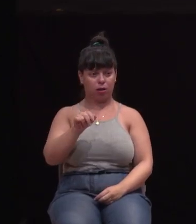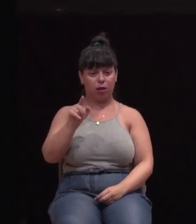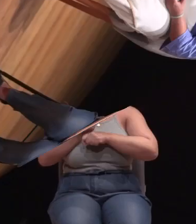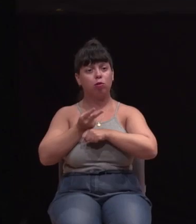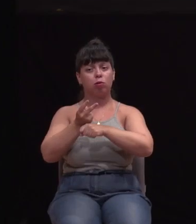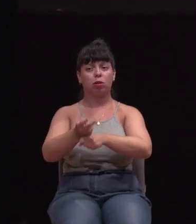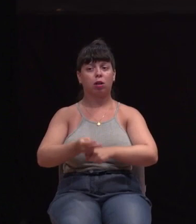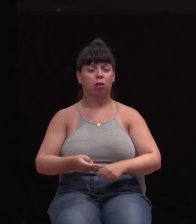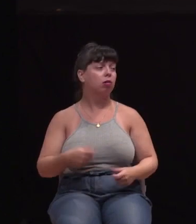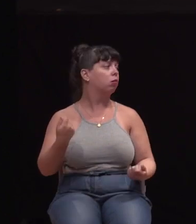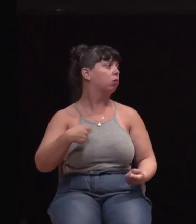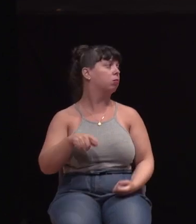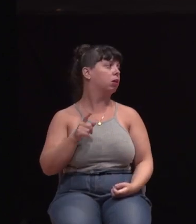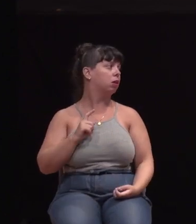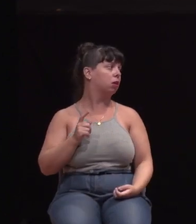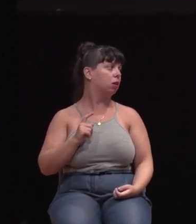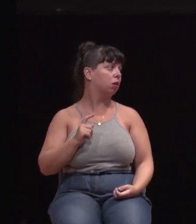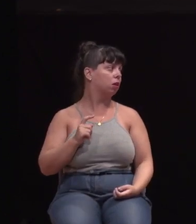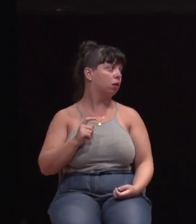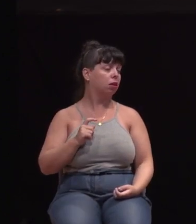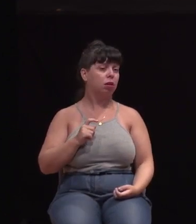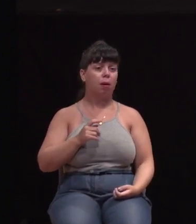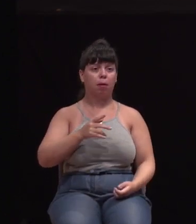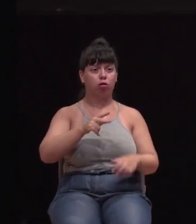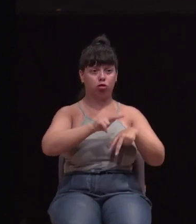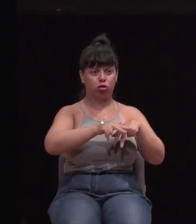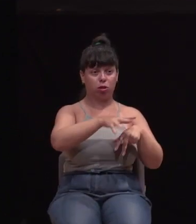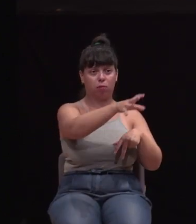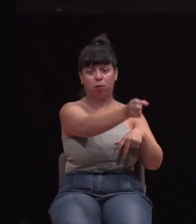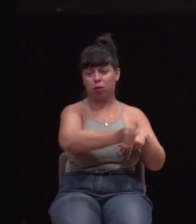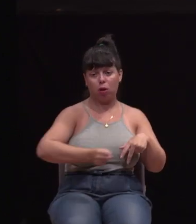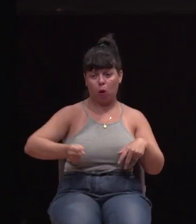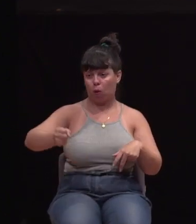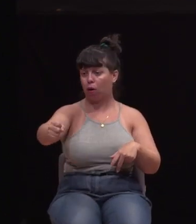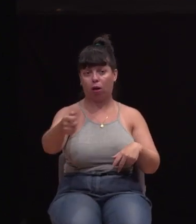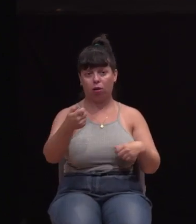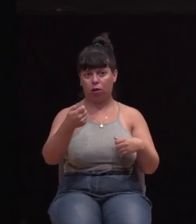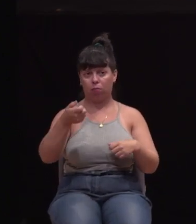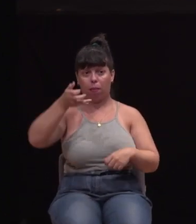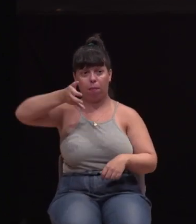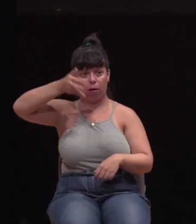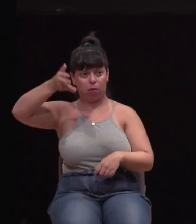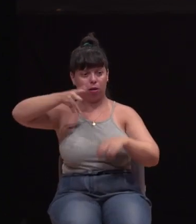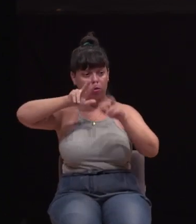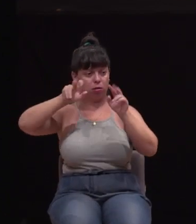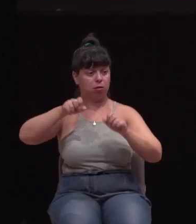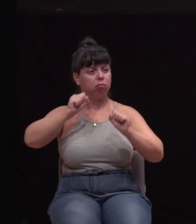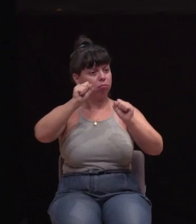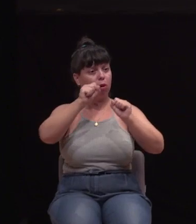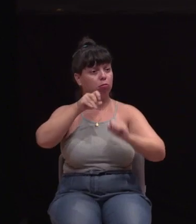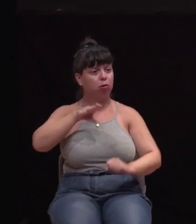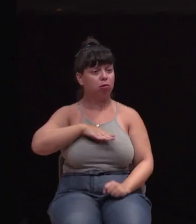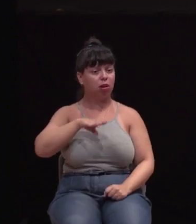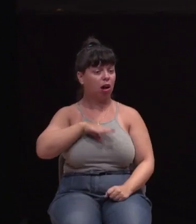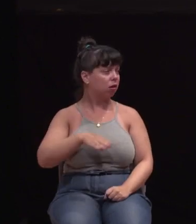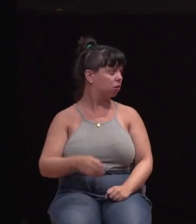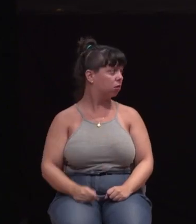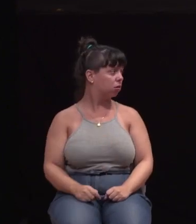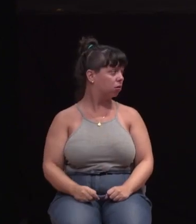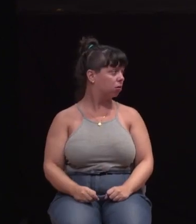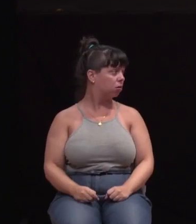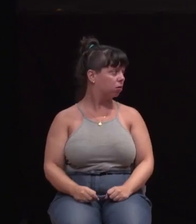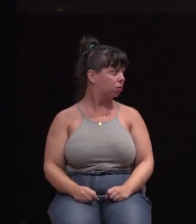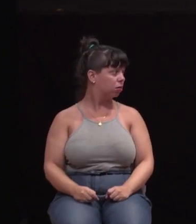conhecimento. Não precisa chegar e levar alguém para falar sobre gênero. Na matéria de, sei lá, de português, você